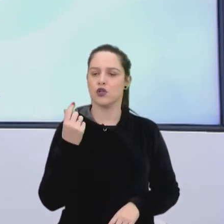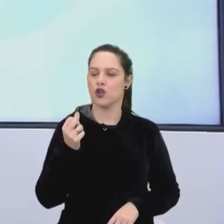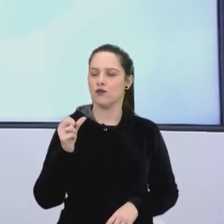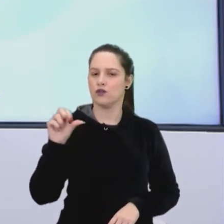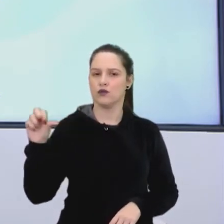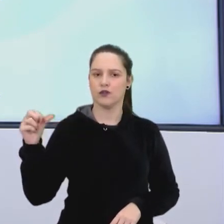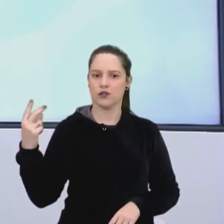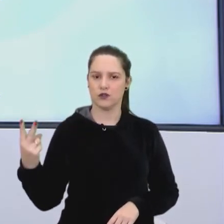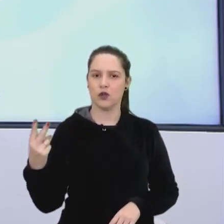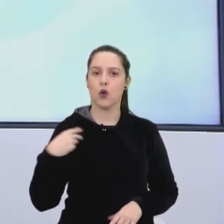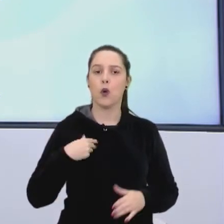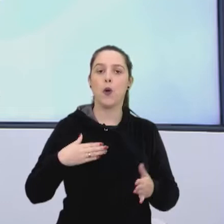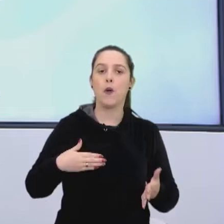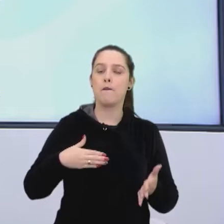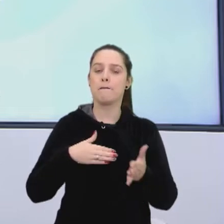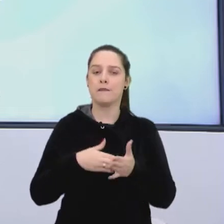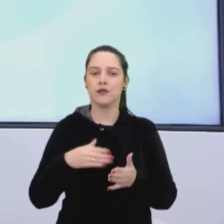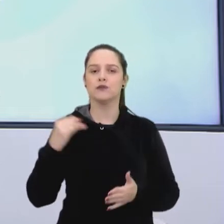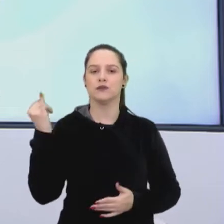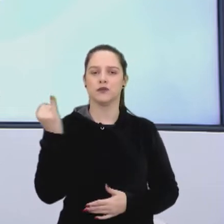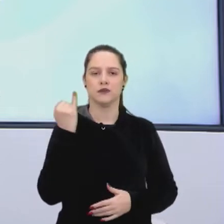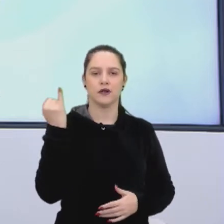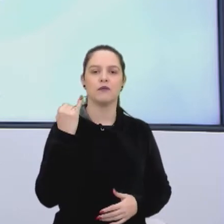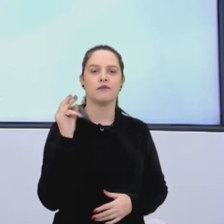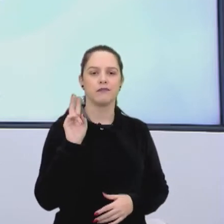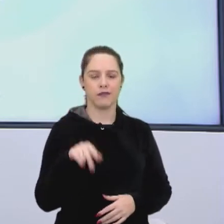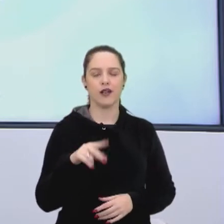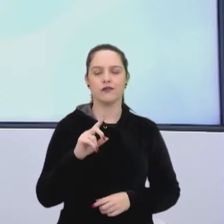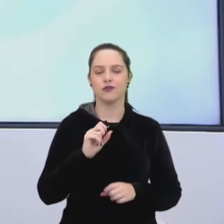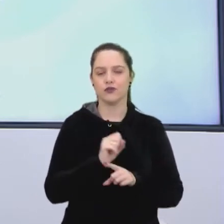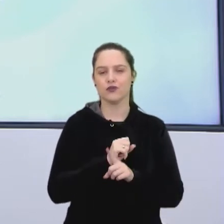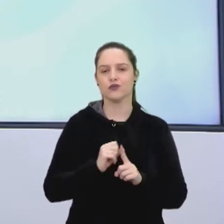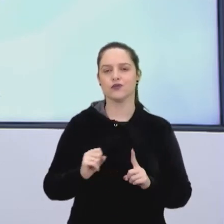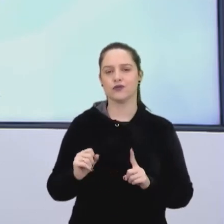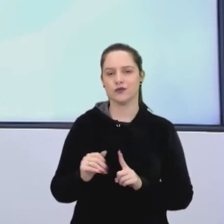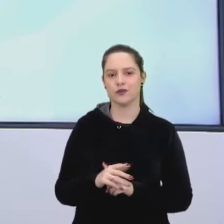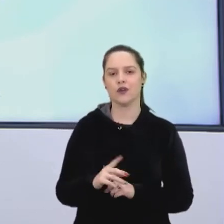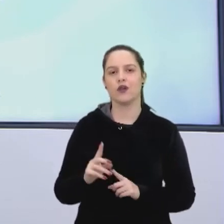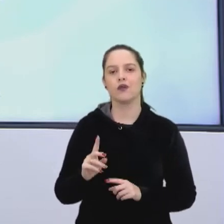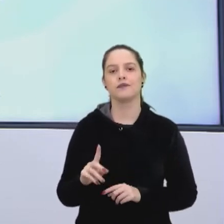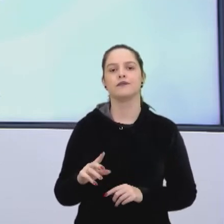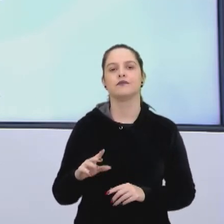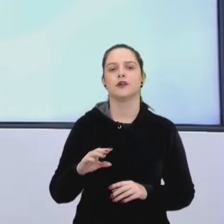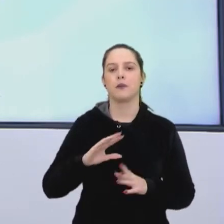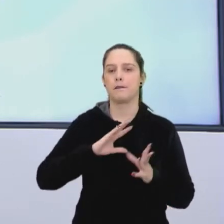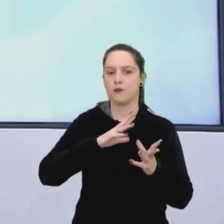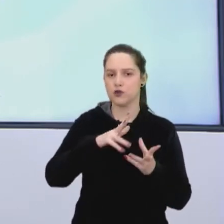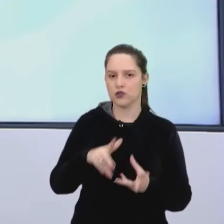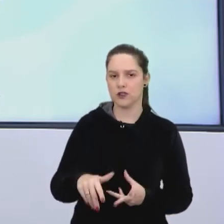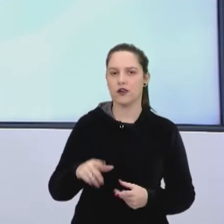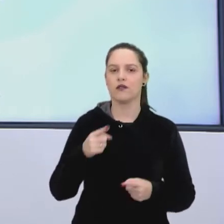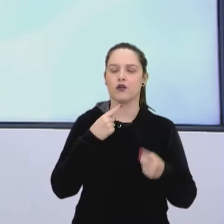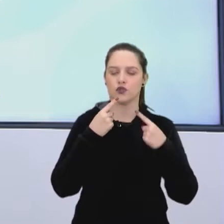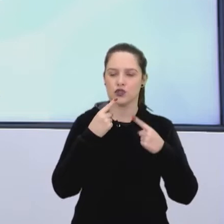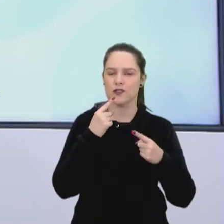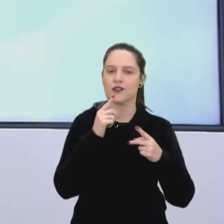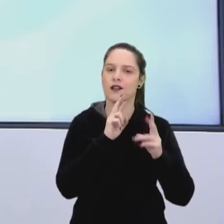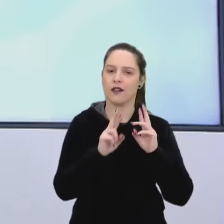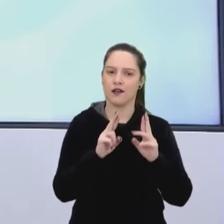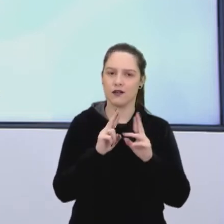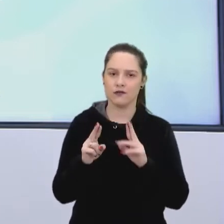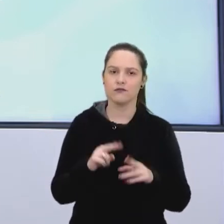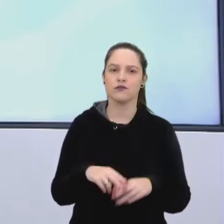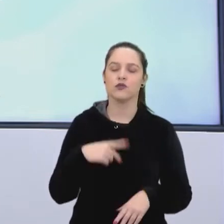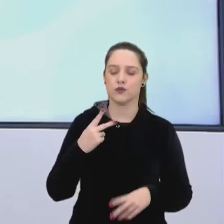que é um passo bem importante aí para a sociedade, né, tá discutindo, a sociedade mundial está discutindo essa relação do